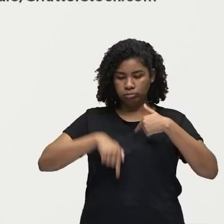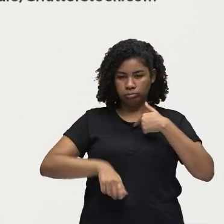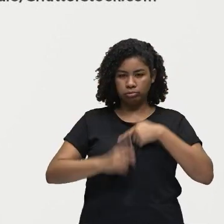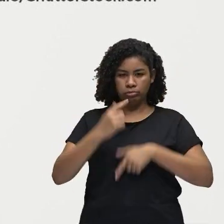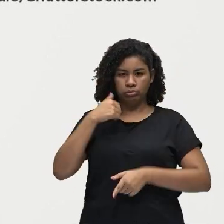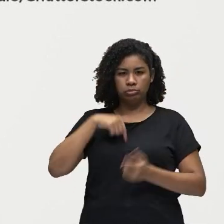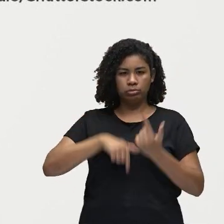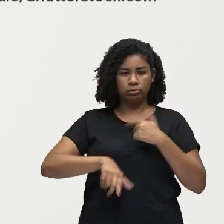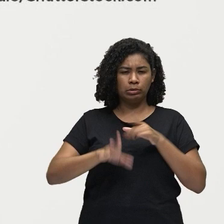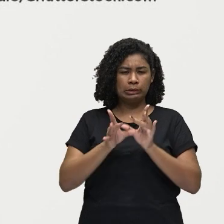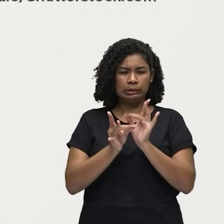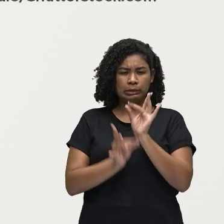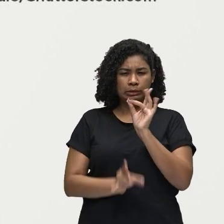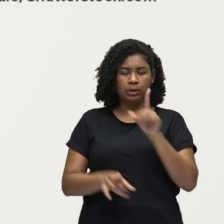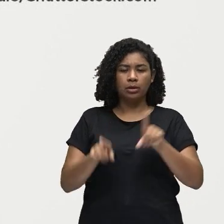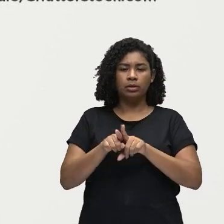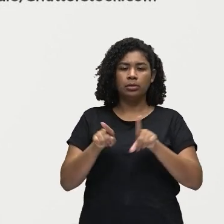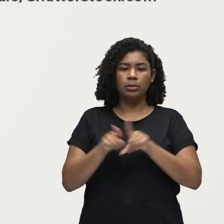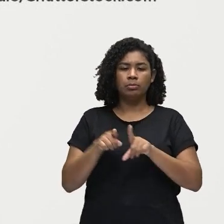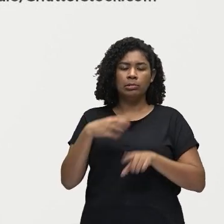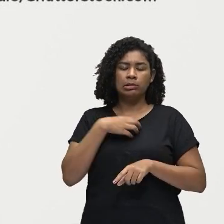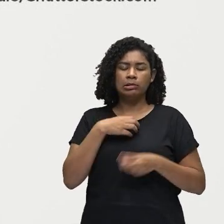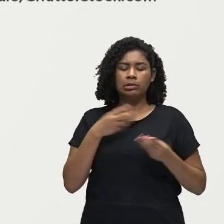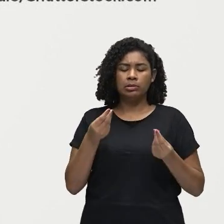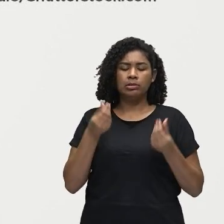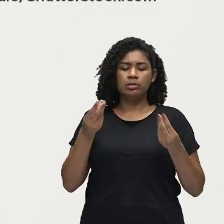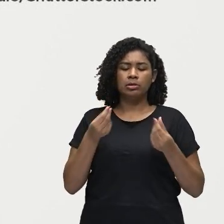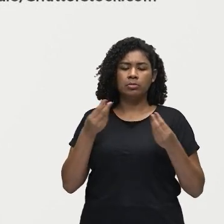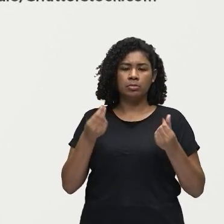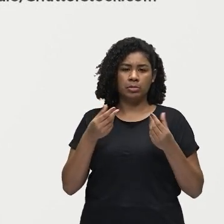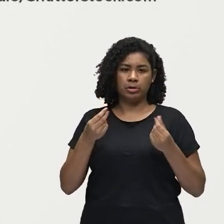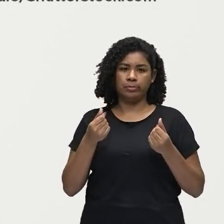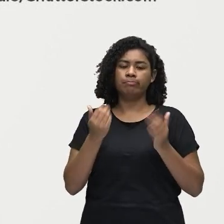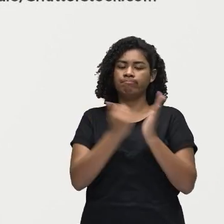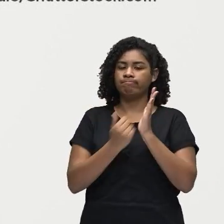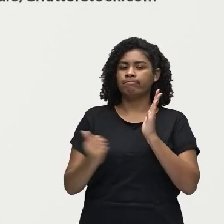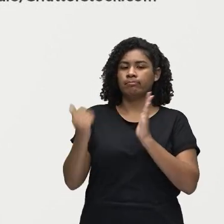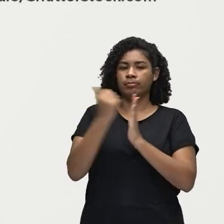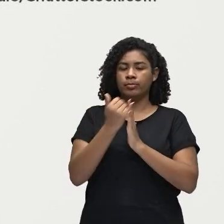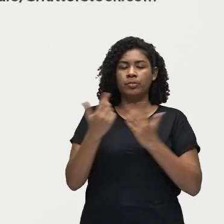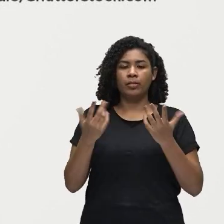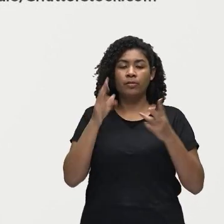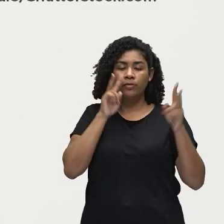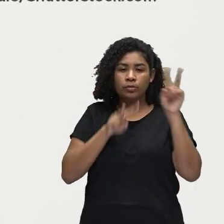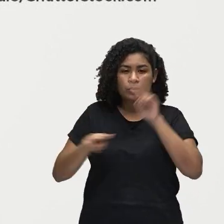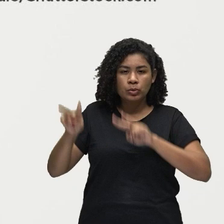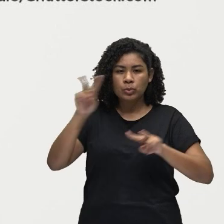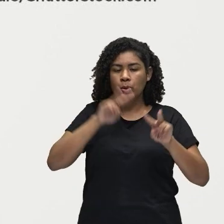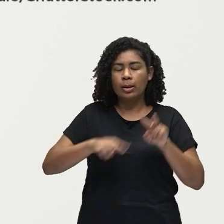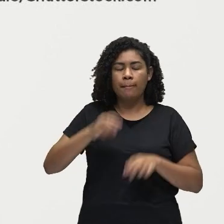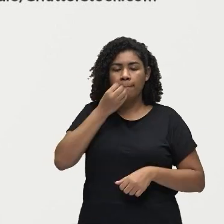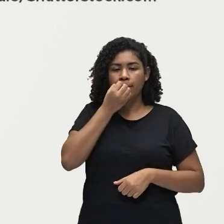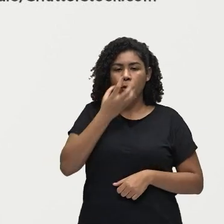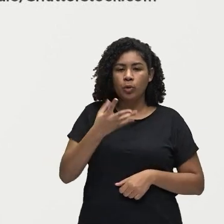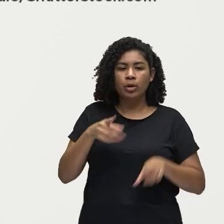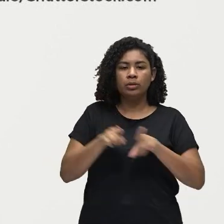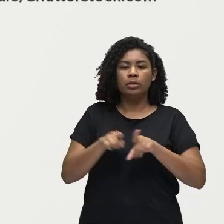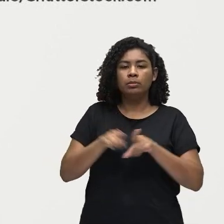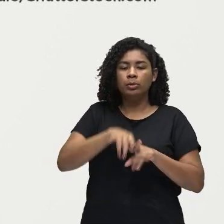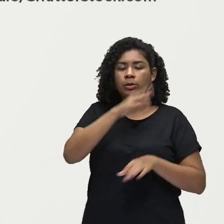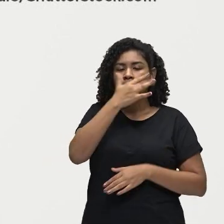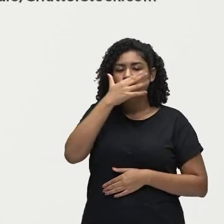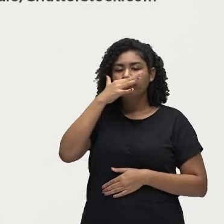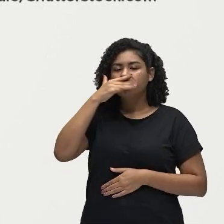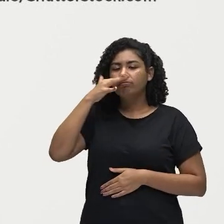sentidos desenvolvidos. Então, eles conseguem enxergar bem, têm um bom faro,